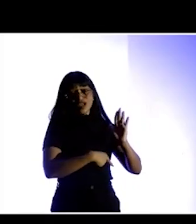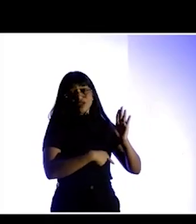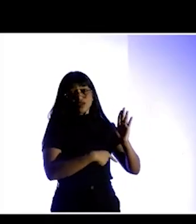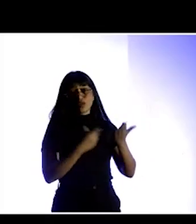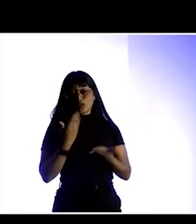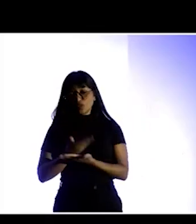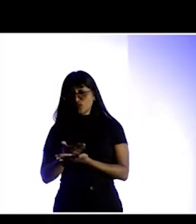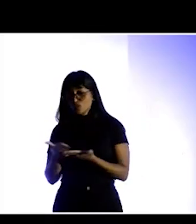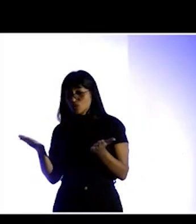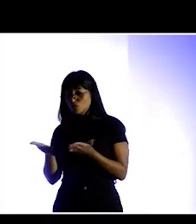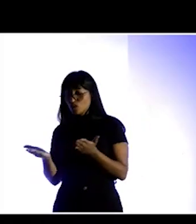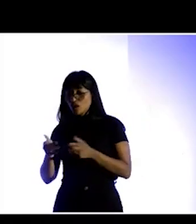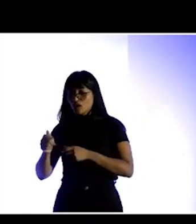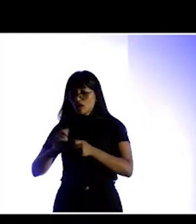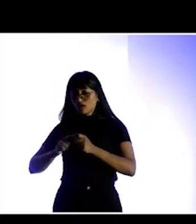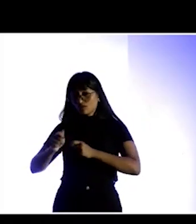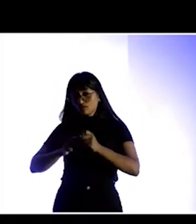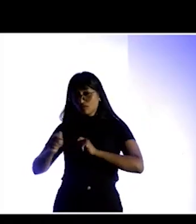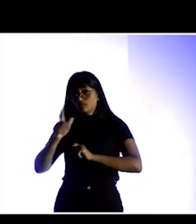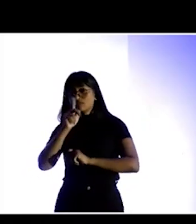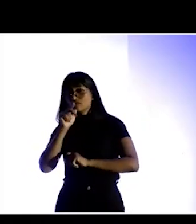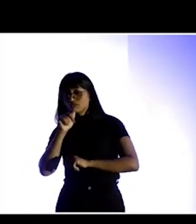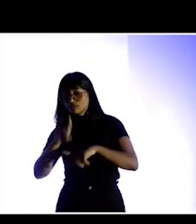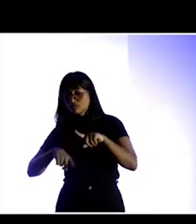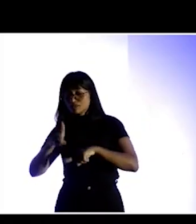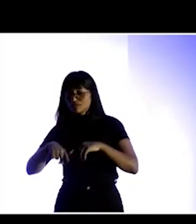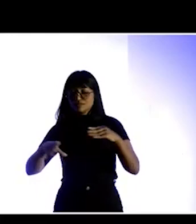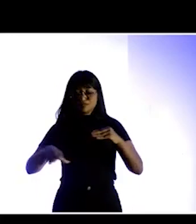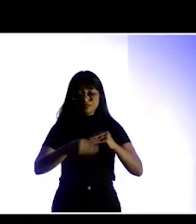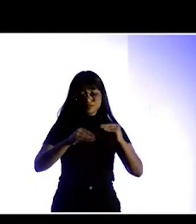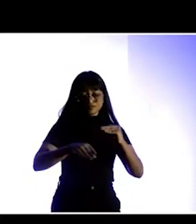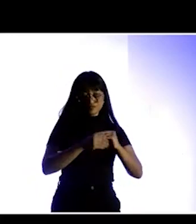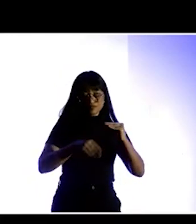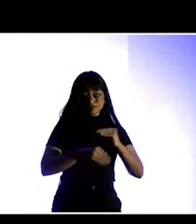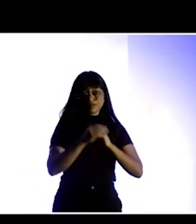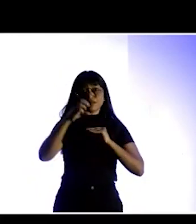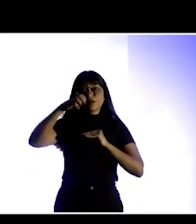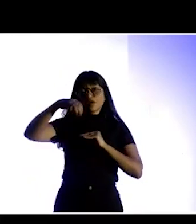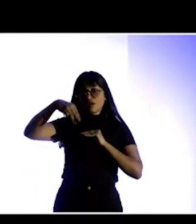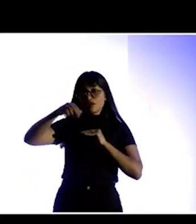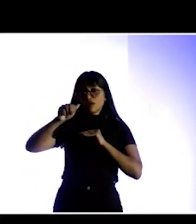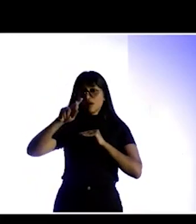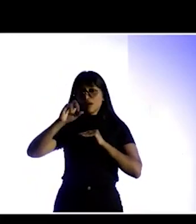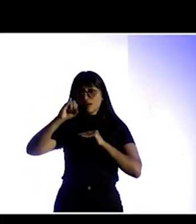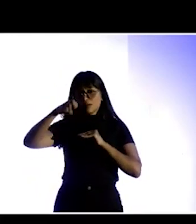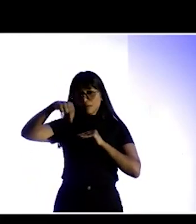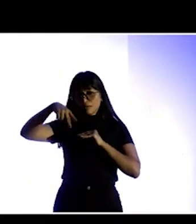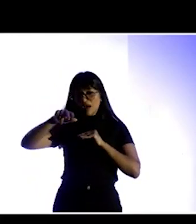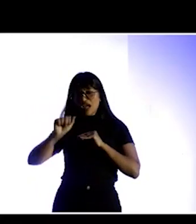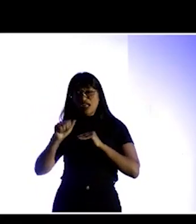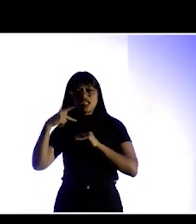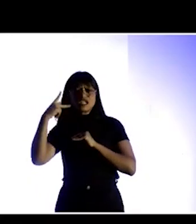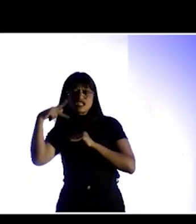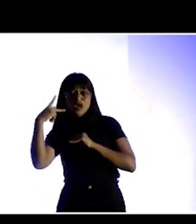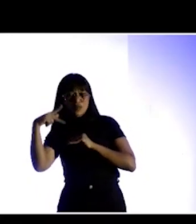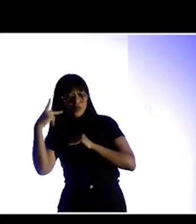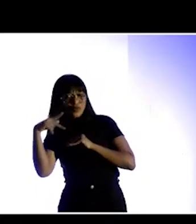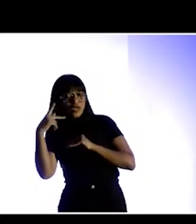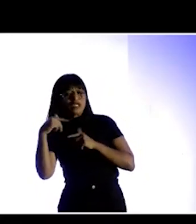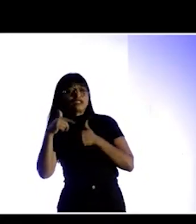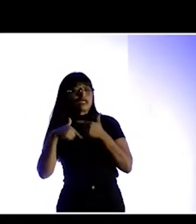adaptação para recursos hídricos. Né? A ministra Marina deve lançar esse plano agora um pouco antes da COP, né, e ele traz uma série de